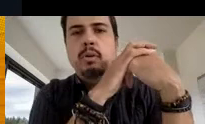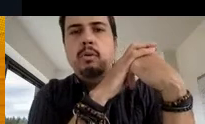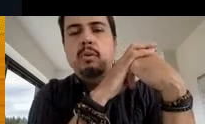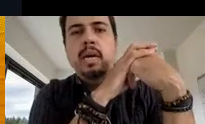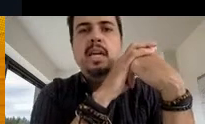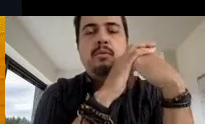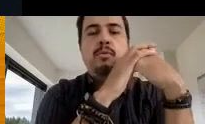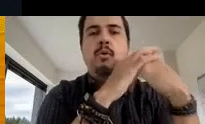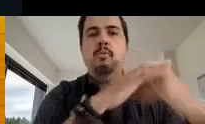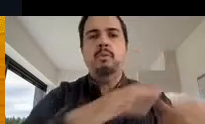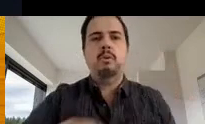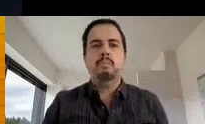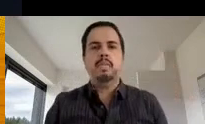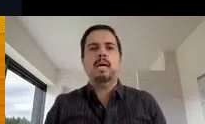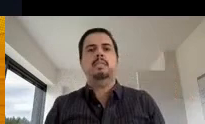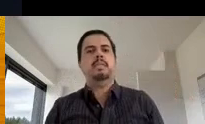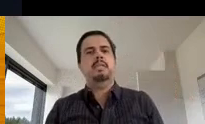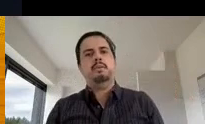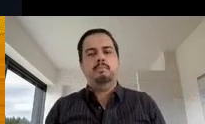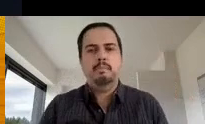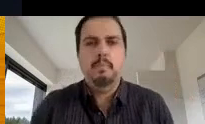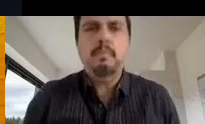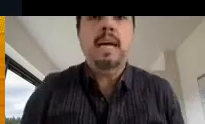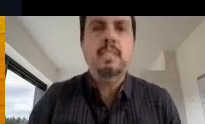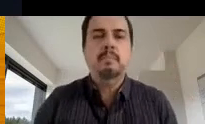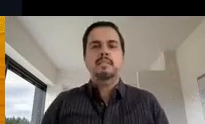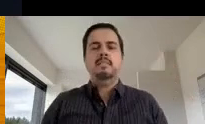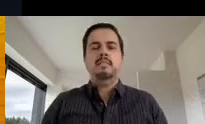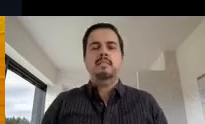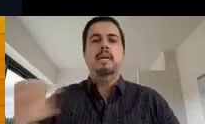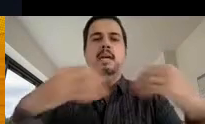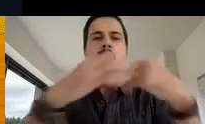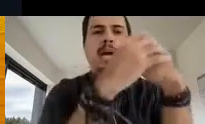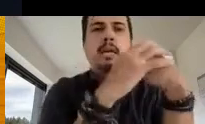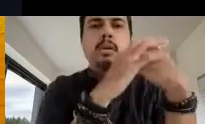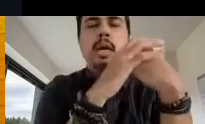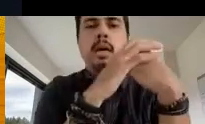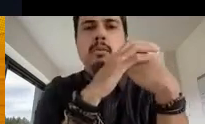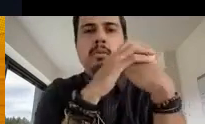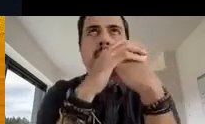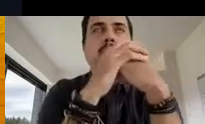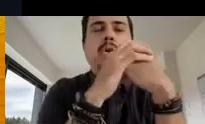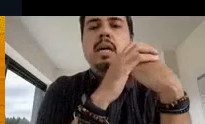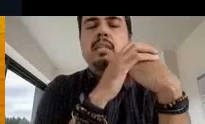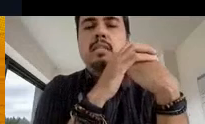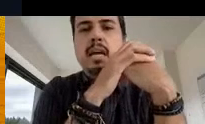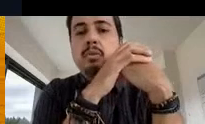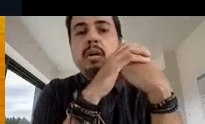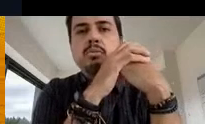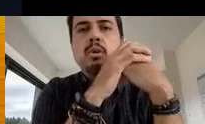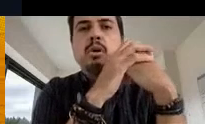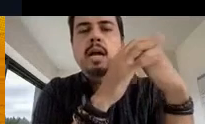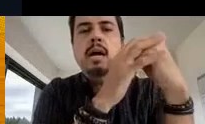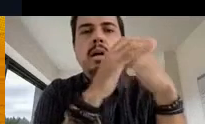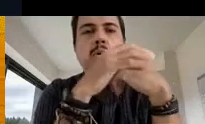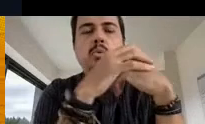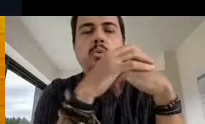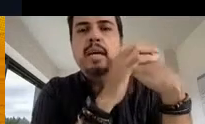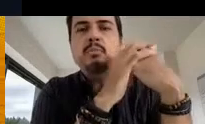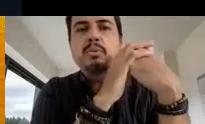o mundo, quero erradicar a fome com a contabilidade. Aí é uma bobagem. Mas, assim, cara, eu quero organizar, eu